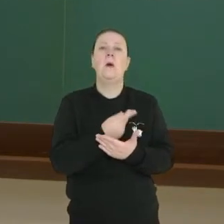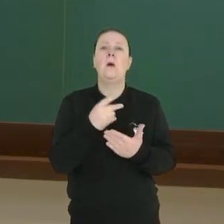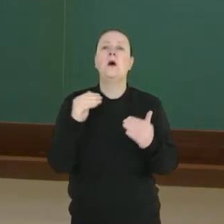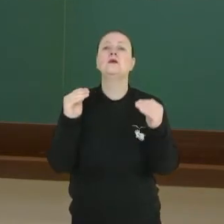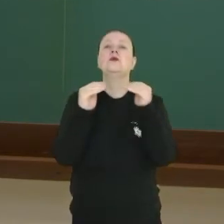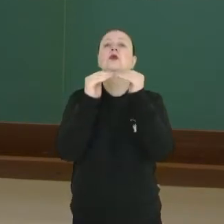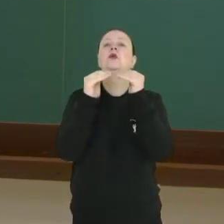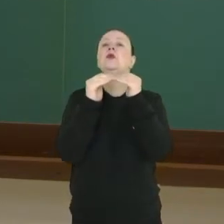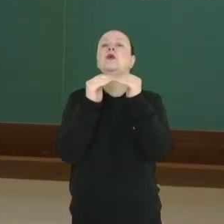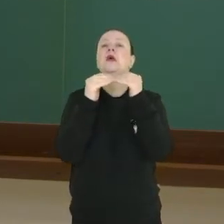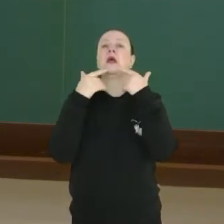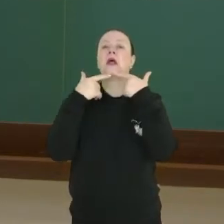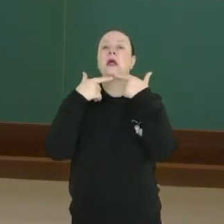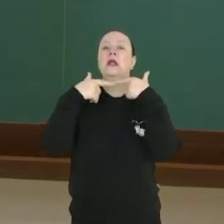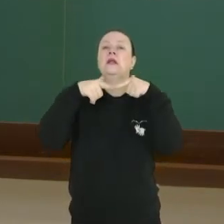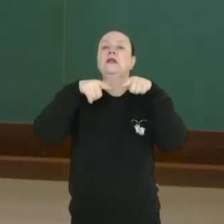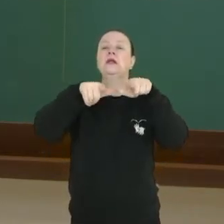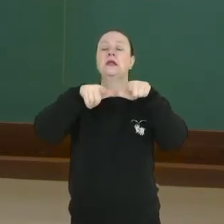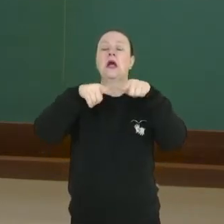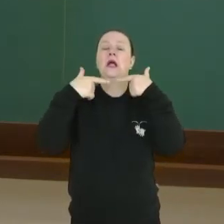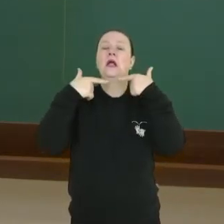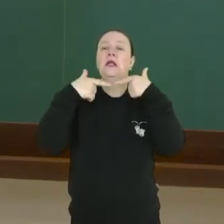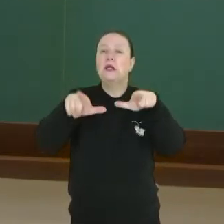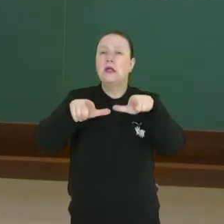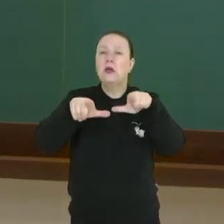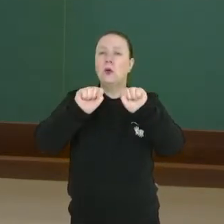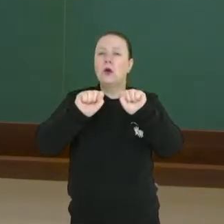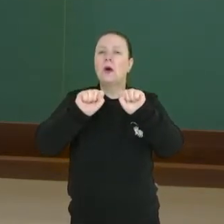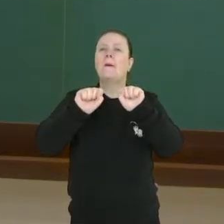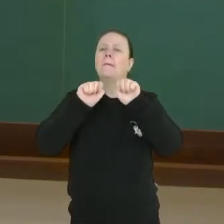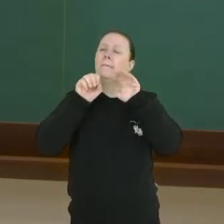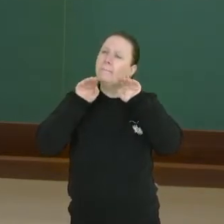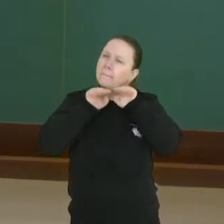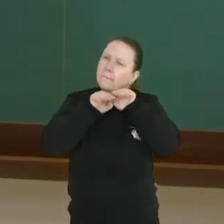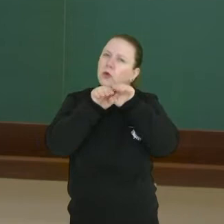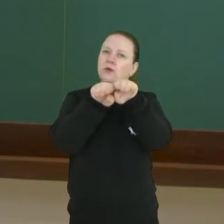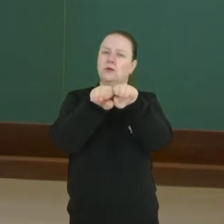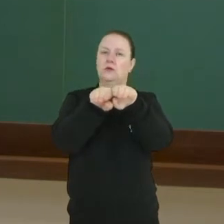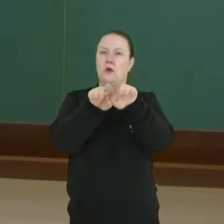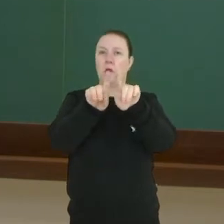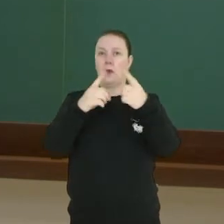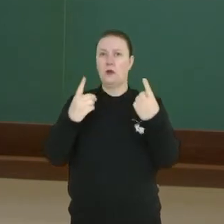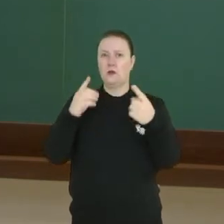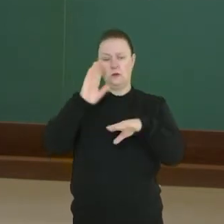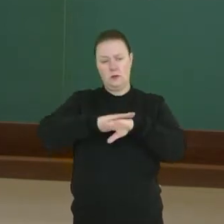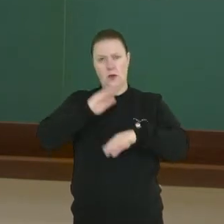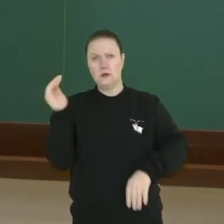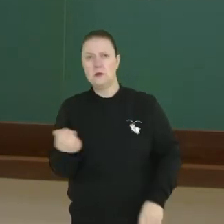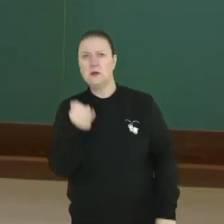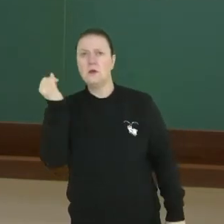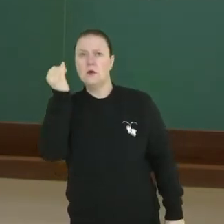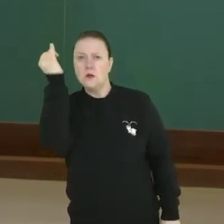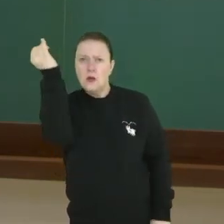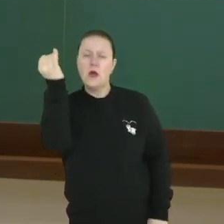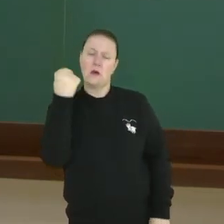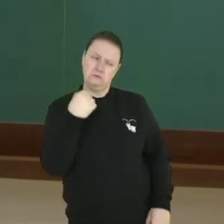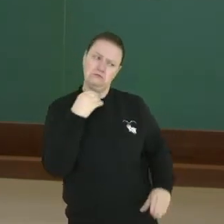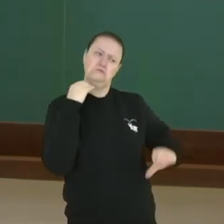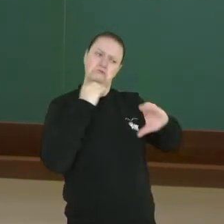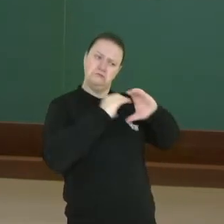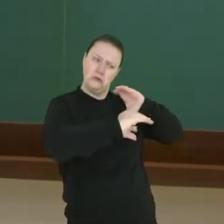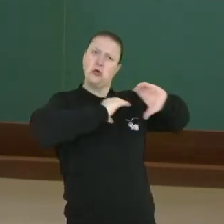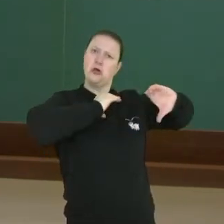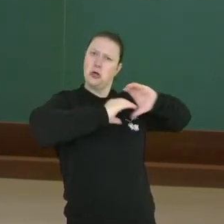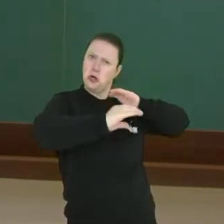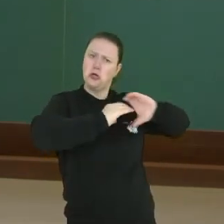Mas o importante da linguagem é a compreensão. Então eu consigo comunicar e a outra pessoa consegue compreender. Esse é o